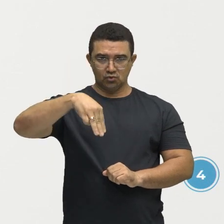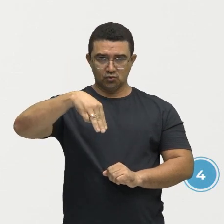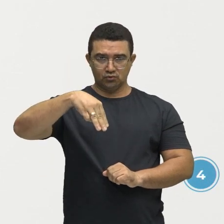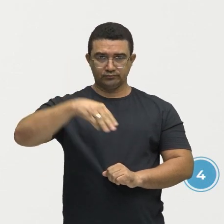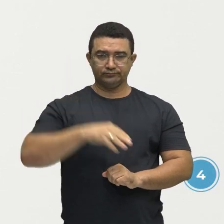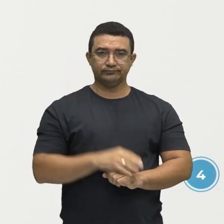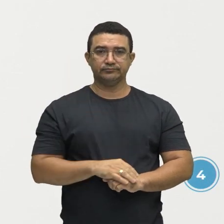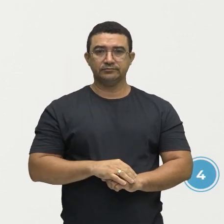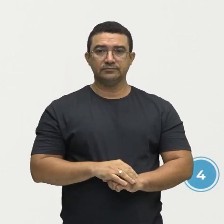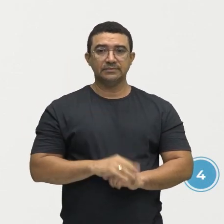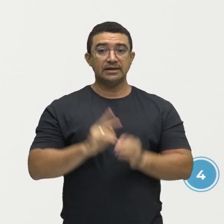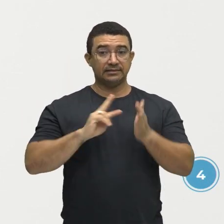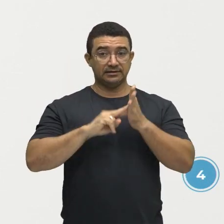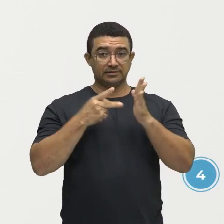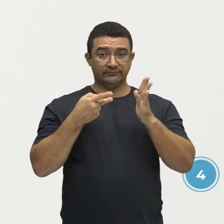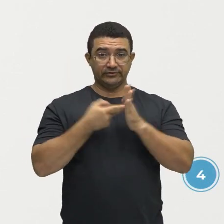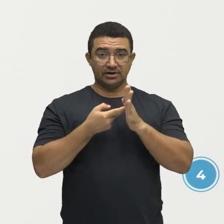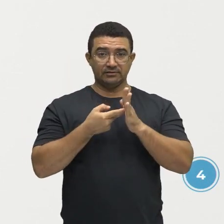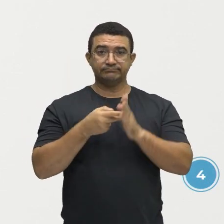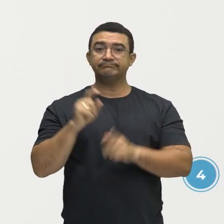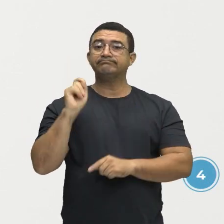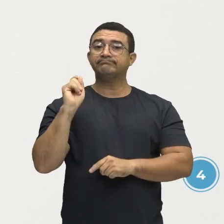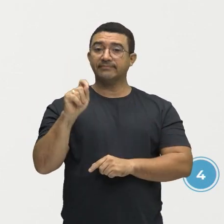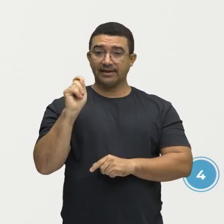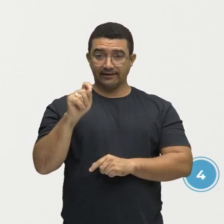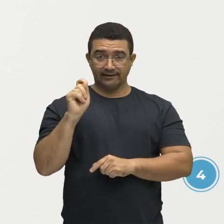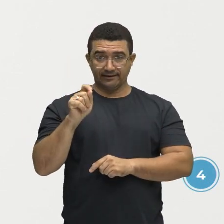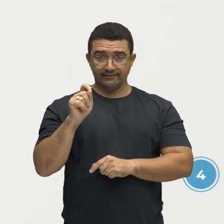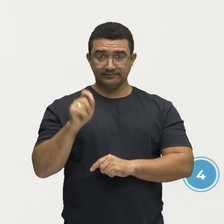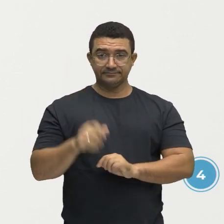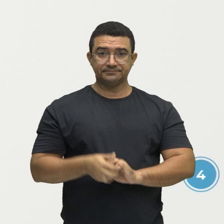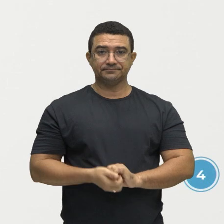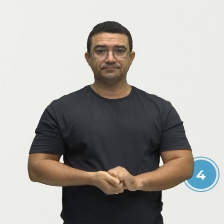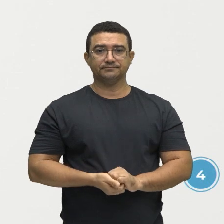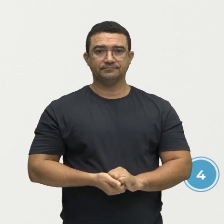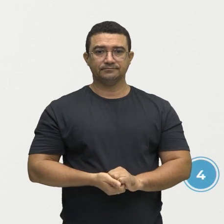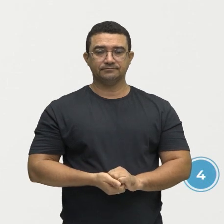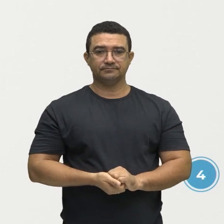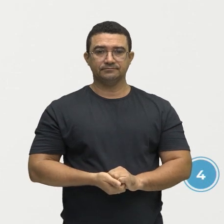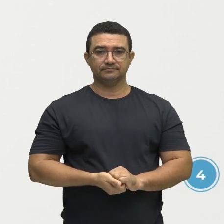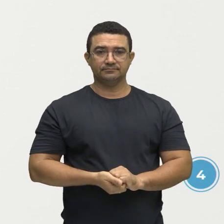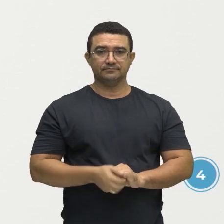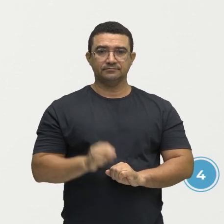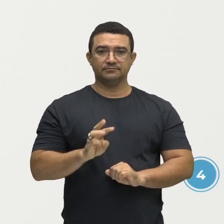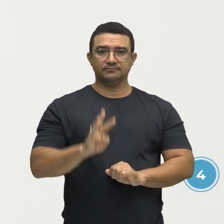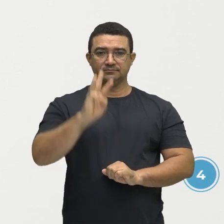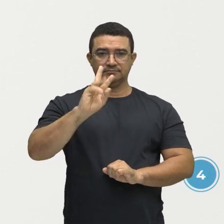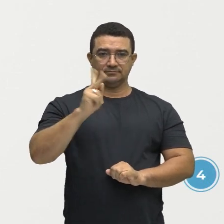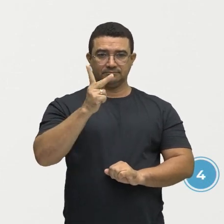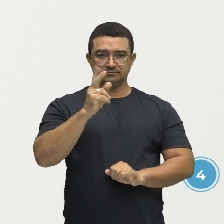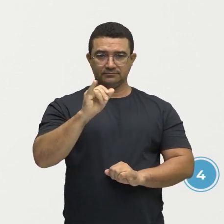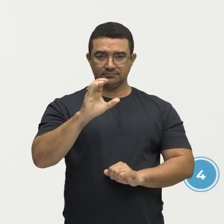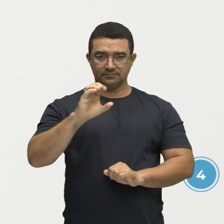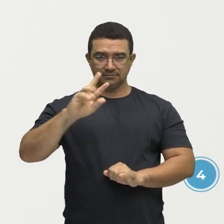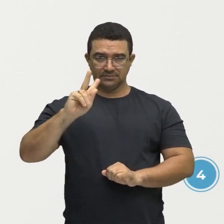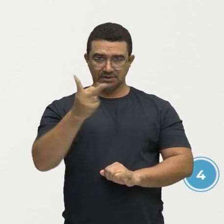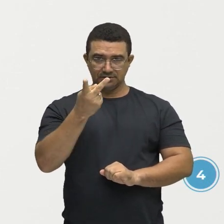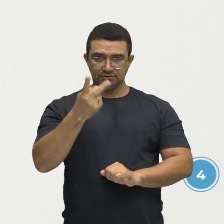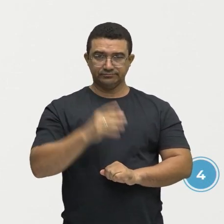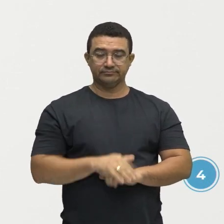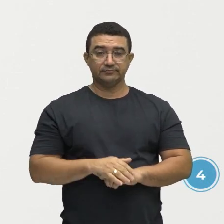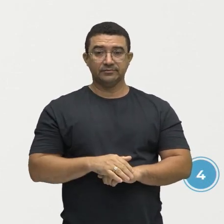Whom, nós temos quem como tradução. E finalizando nossa lista, nós temos